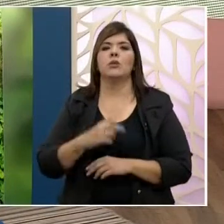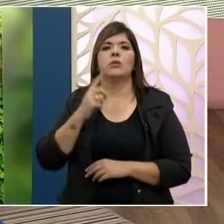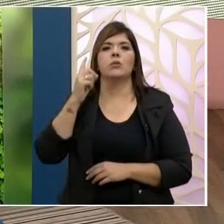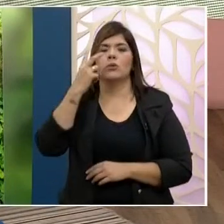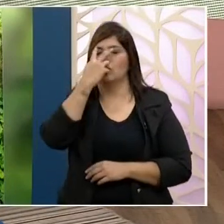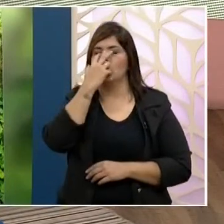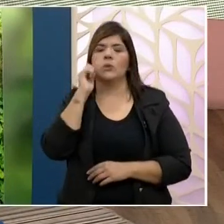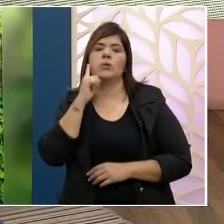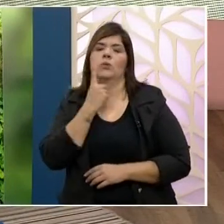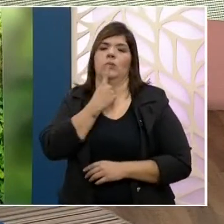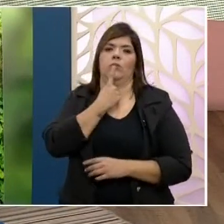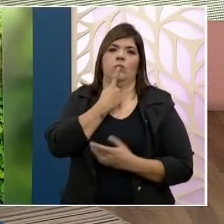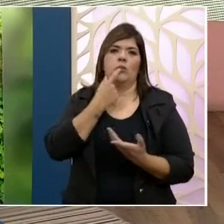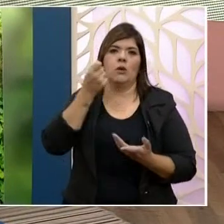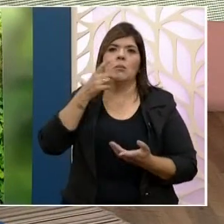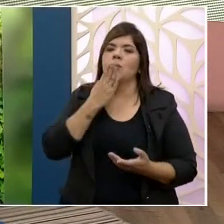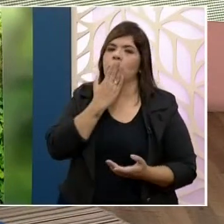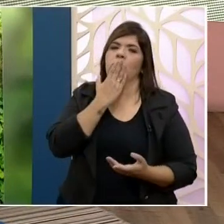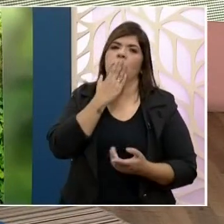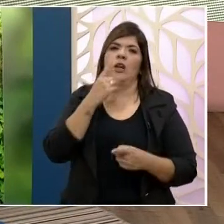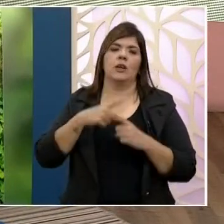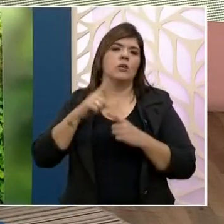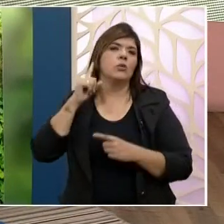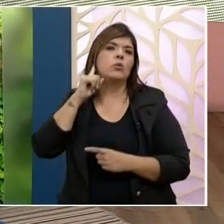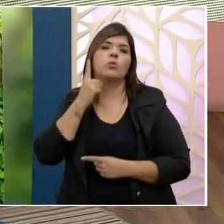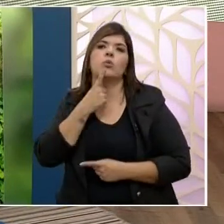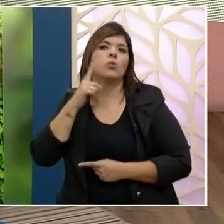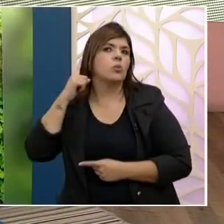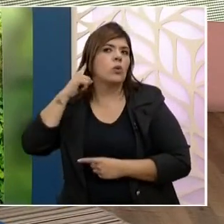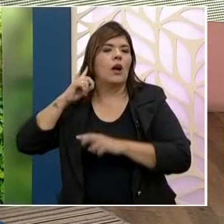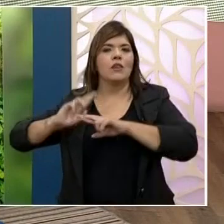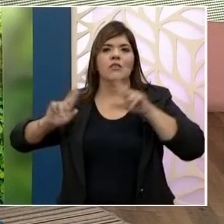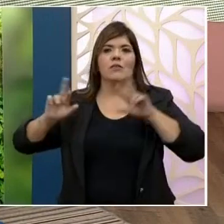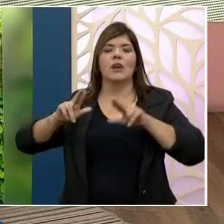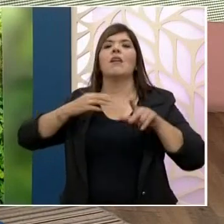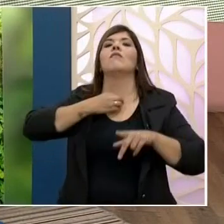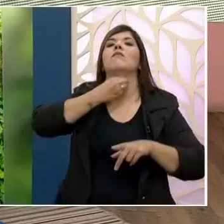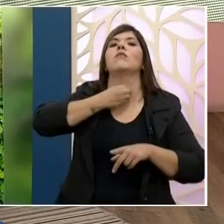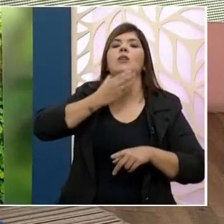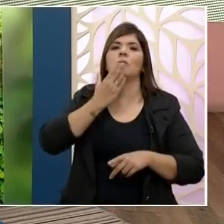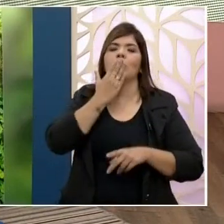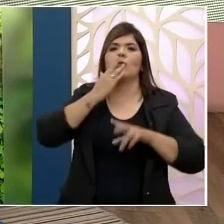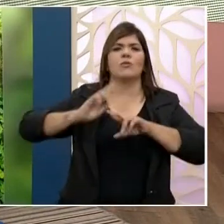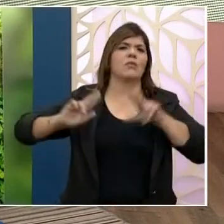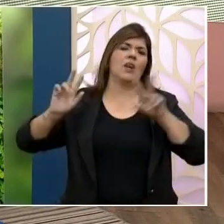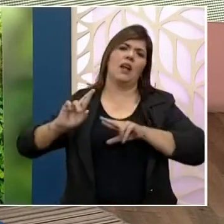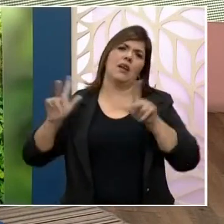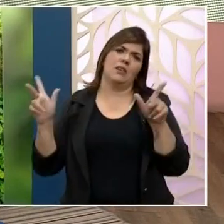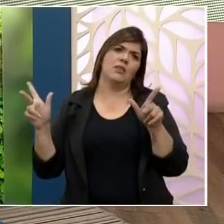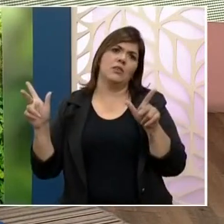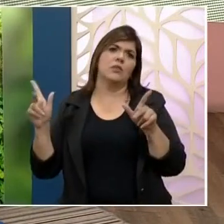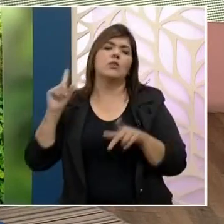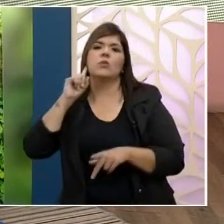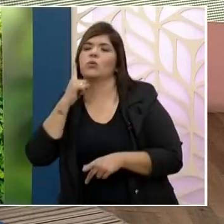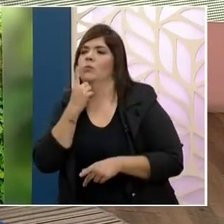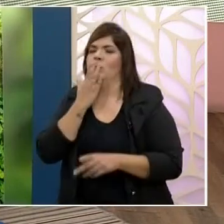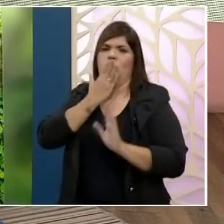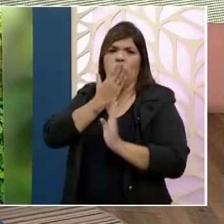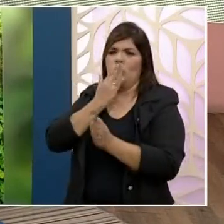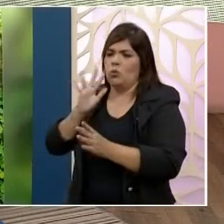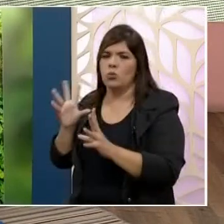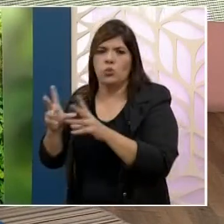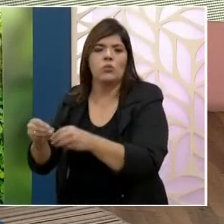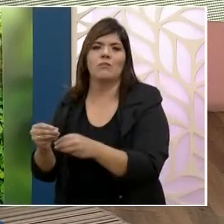surdo mudo. Até porque surdez é problema na audição e mudez é problema na voz. Então, necessariamente, ele não vai ser mudo por